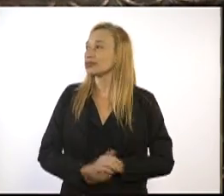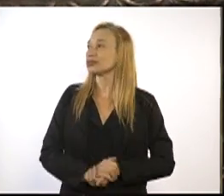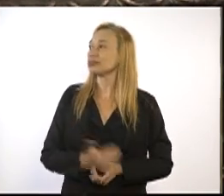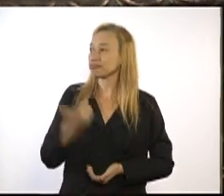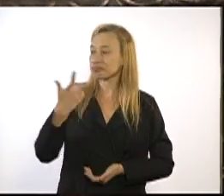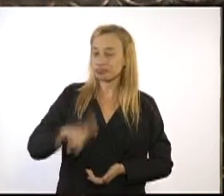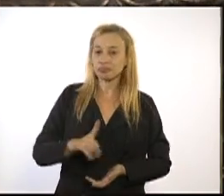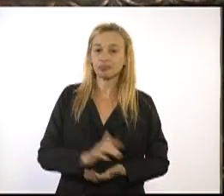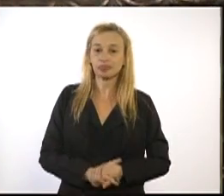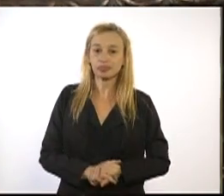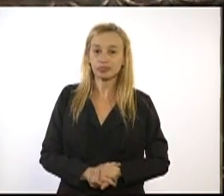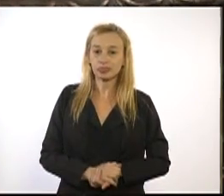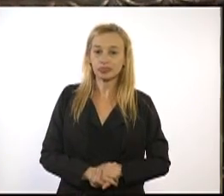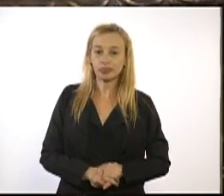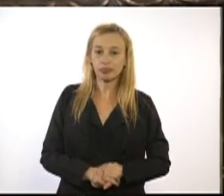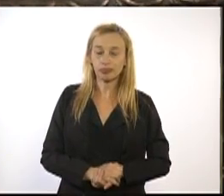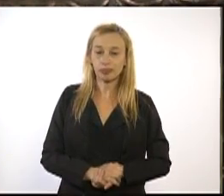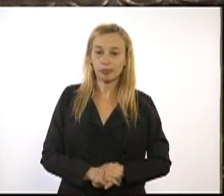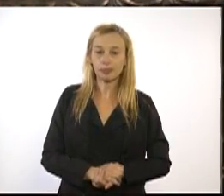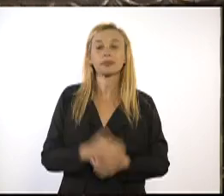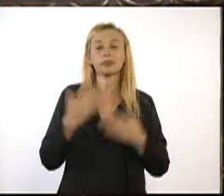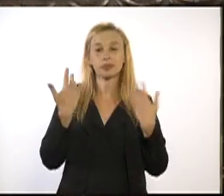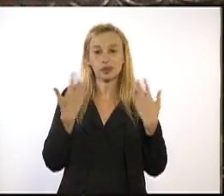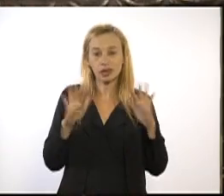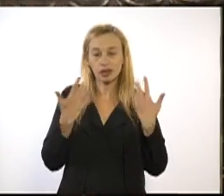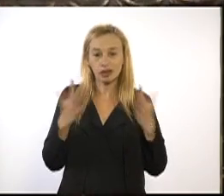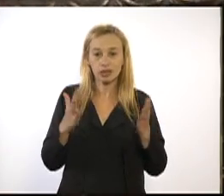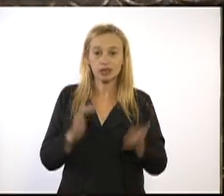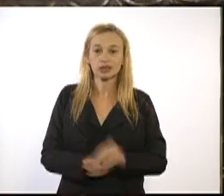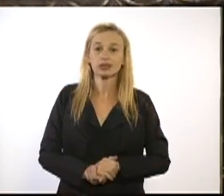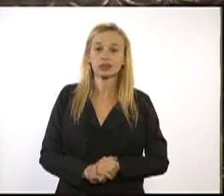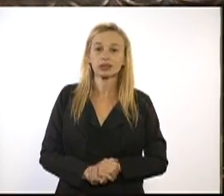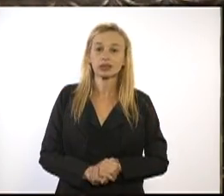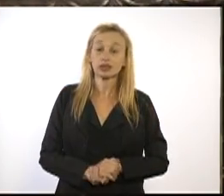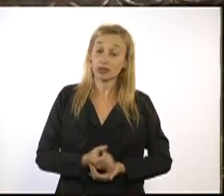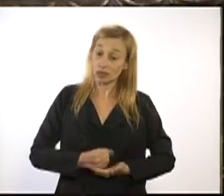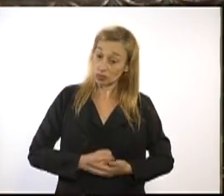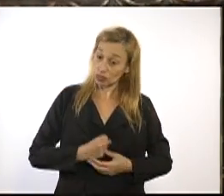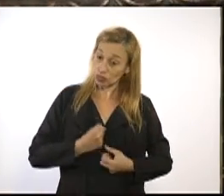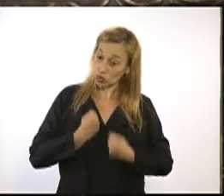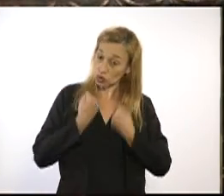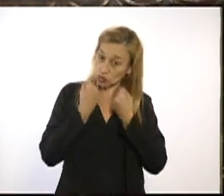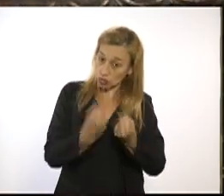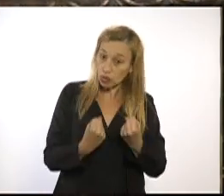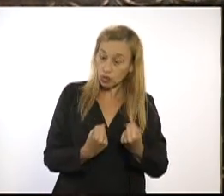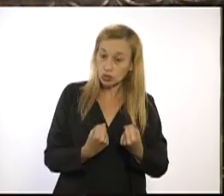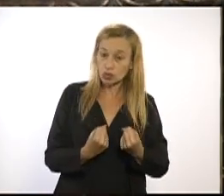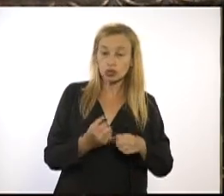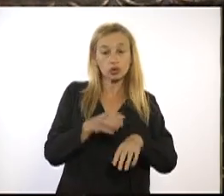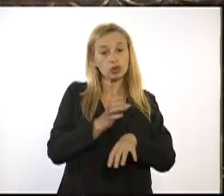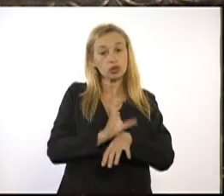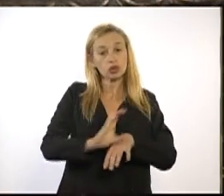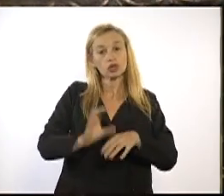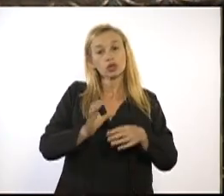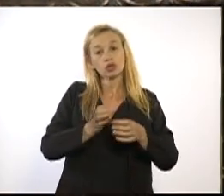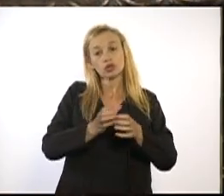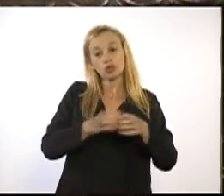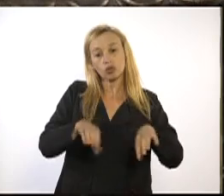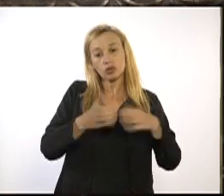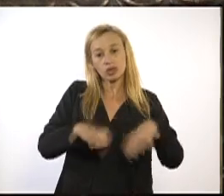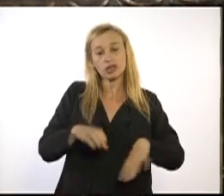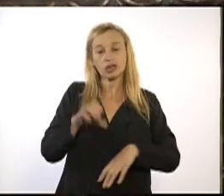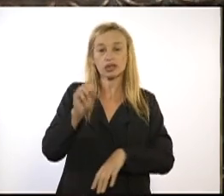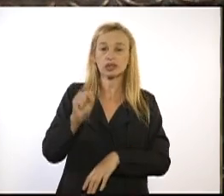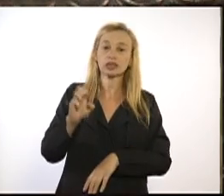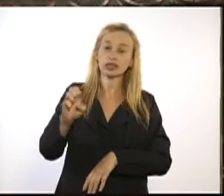vez saudar a persistência e a resistência dos concursados da SEAP,